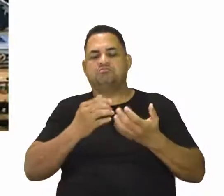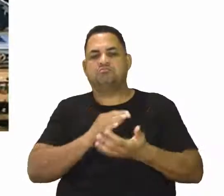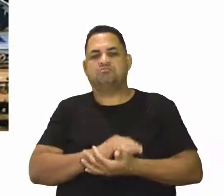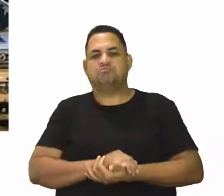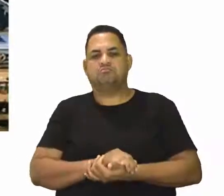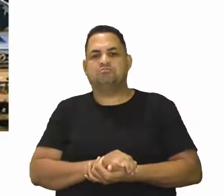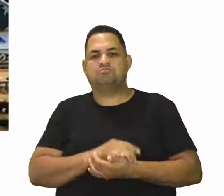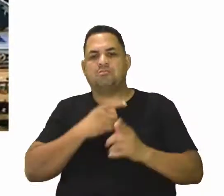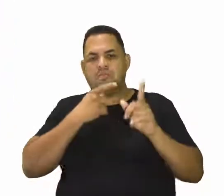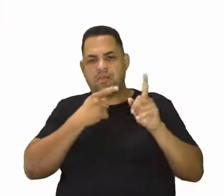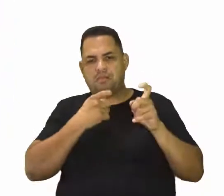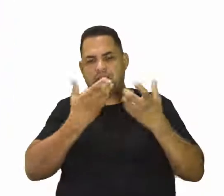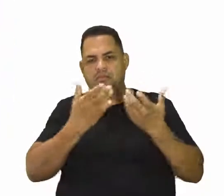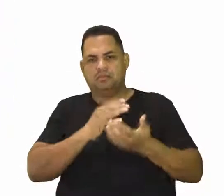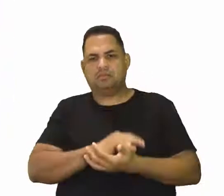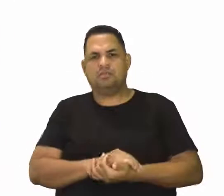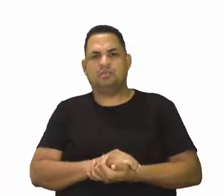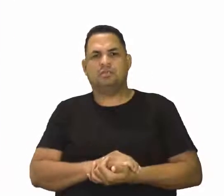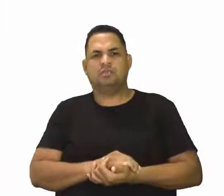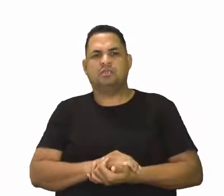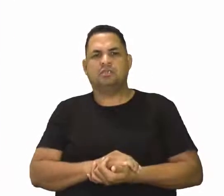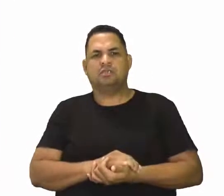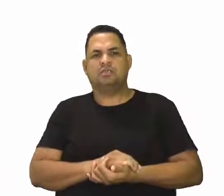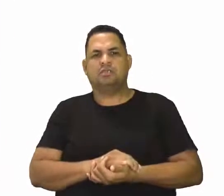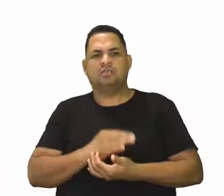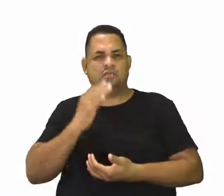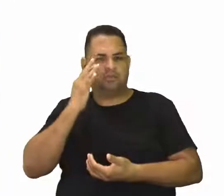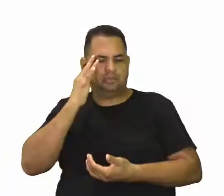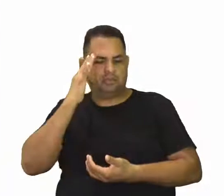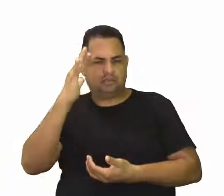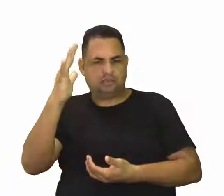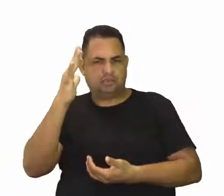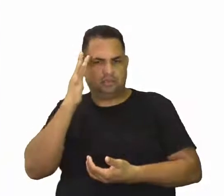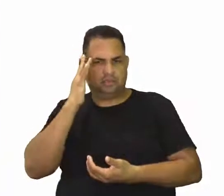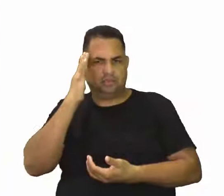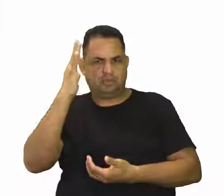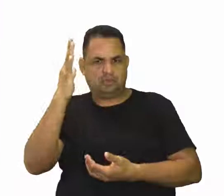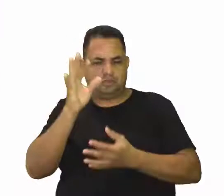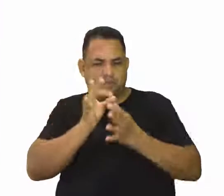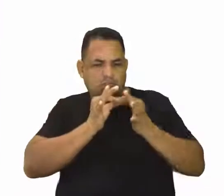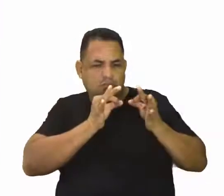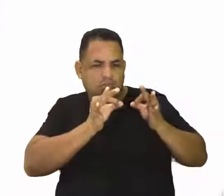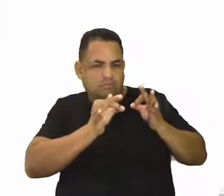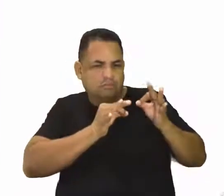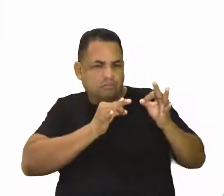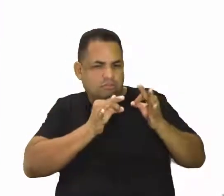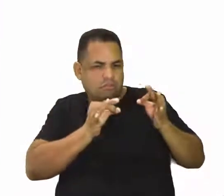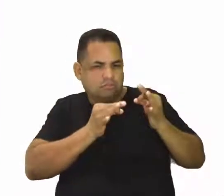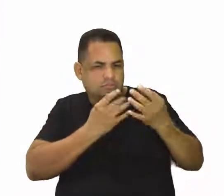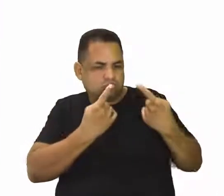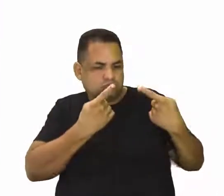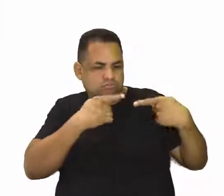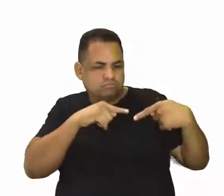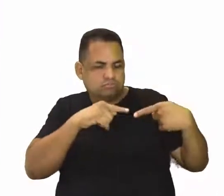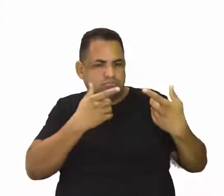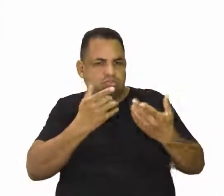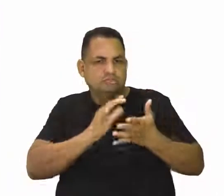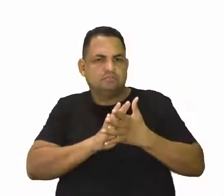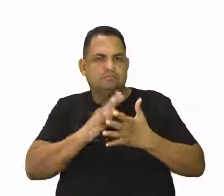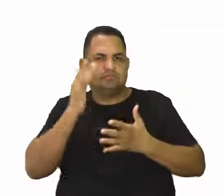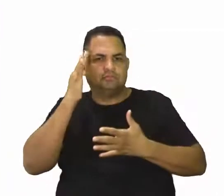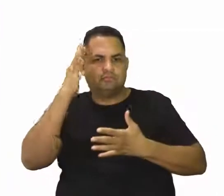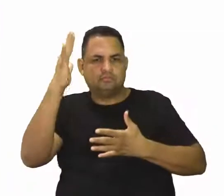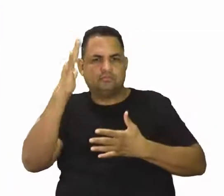armados é uma teoria da conspiração Professor o que que ver teoria